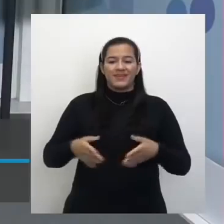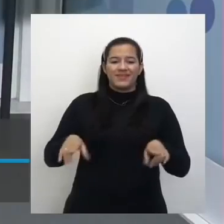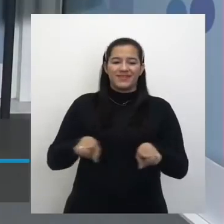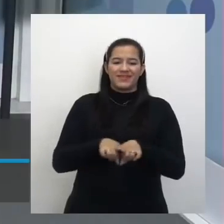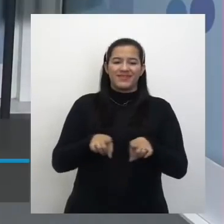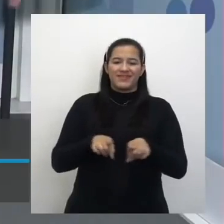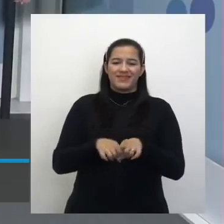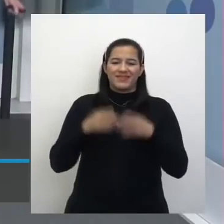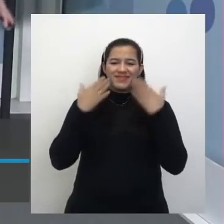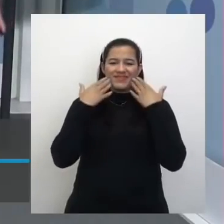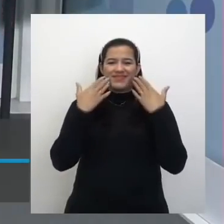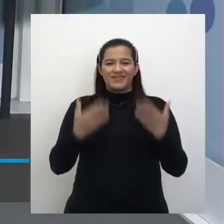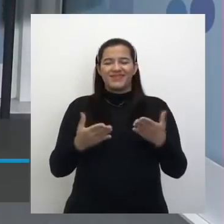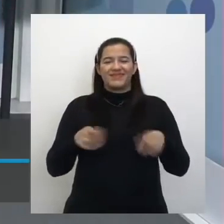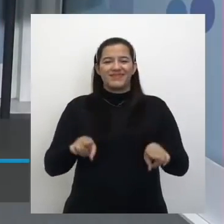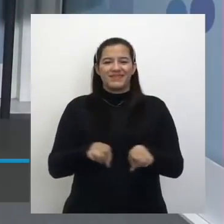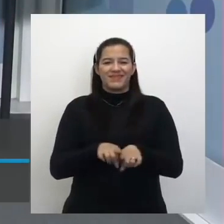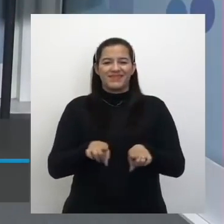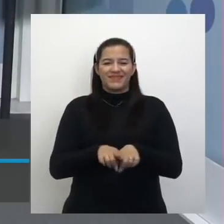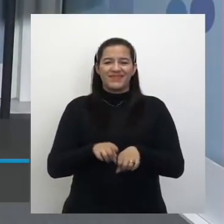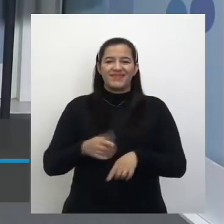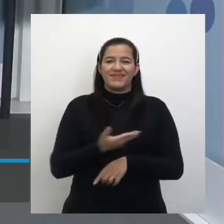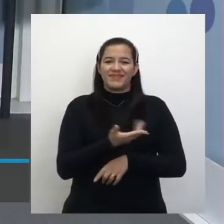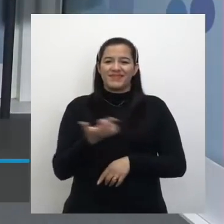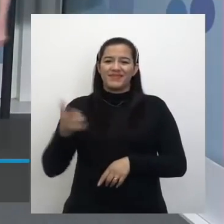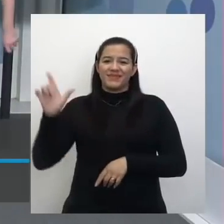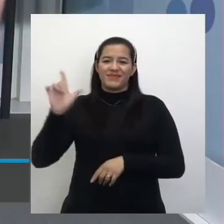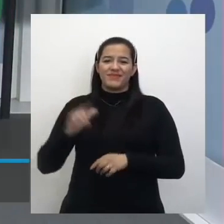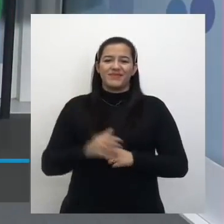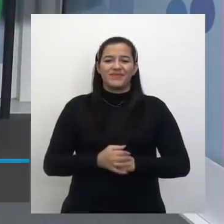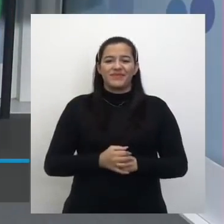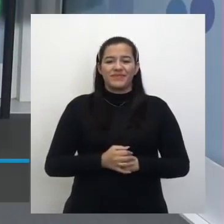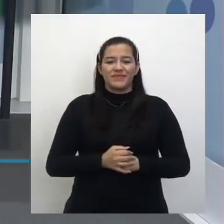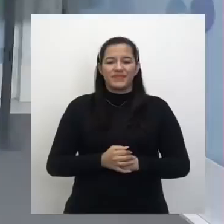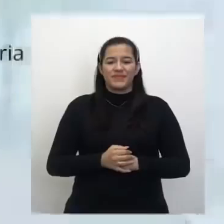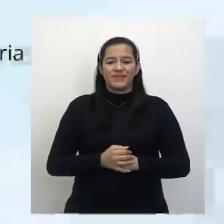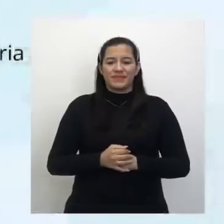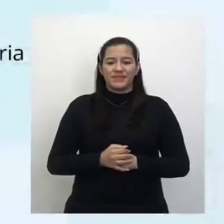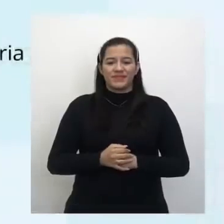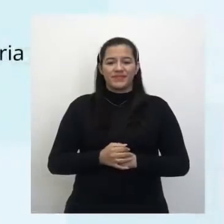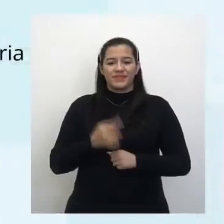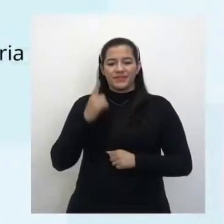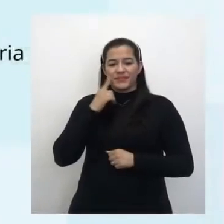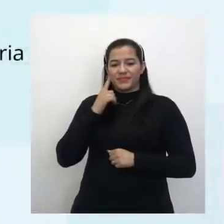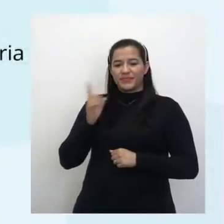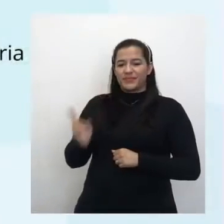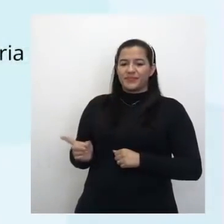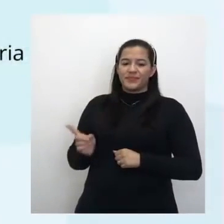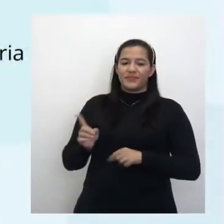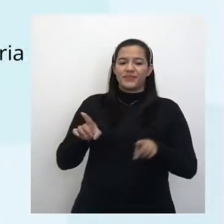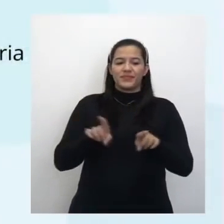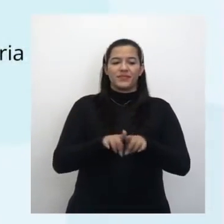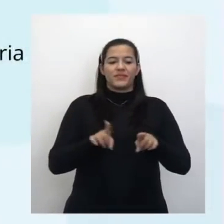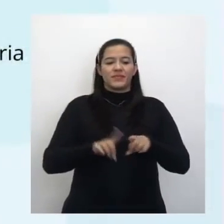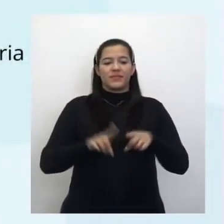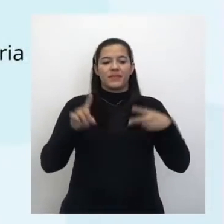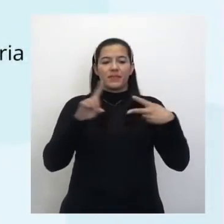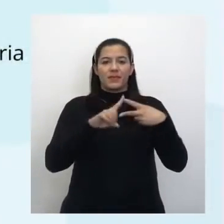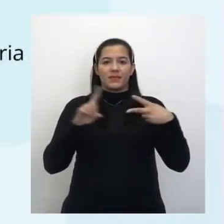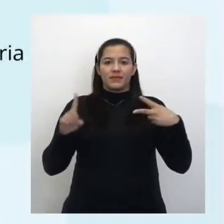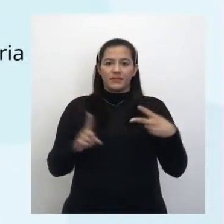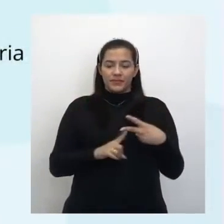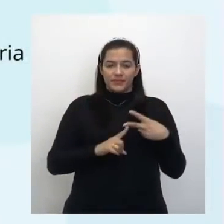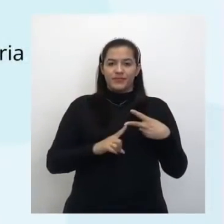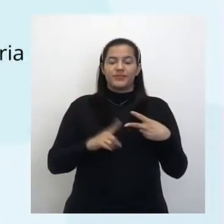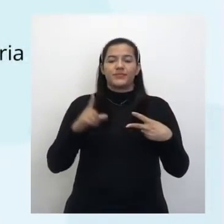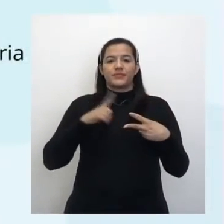aqui ó vamo lá olha só não ver tio agora a gente tem as duas opções também a gente tem